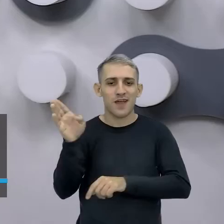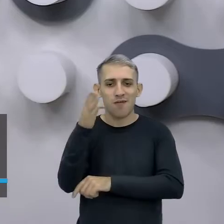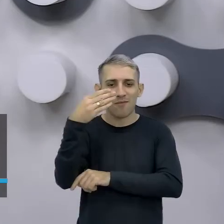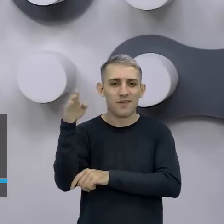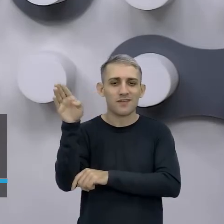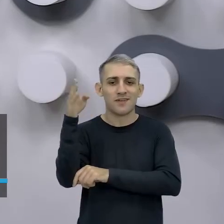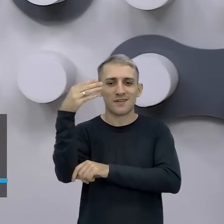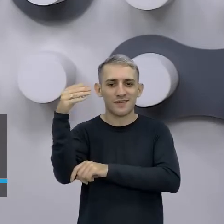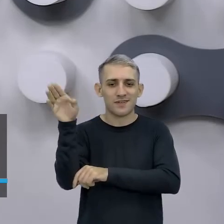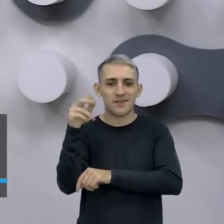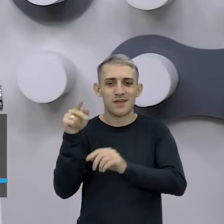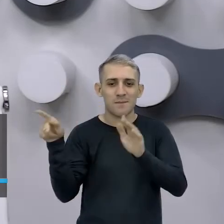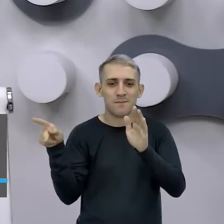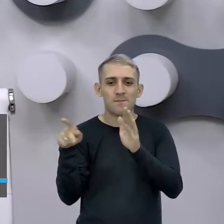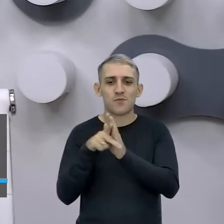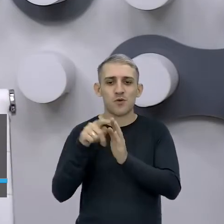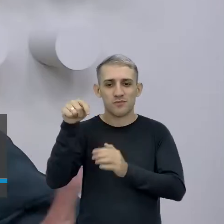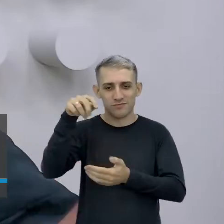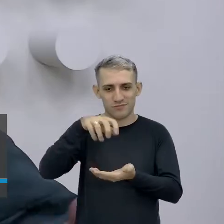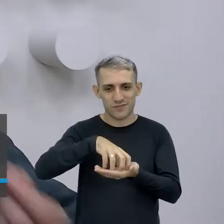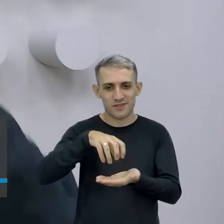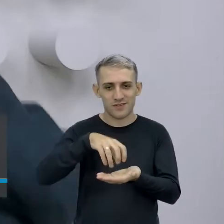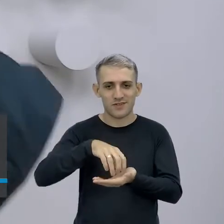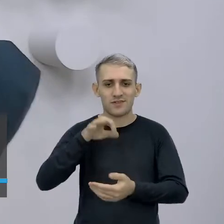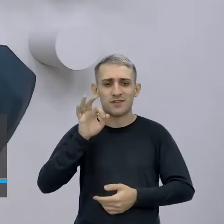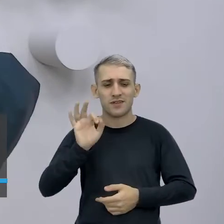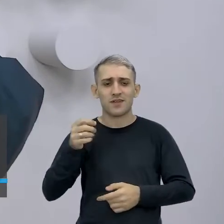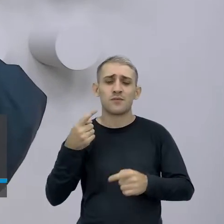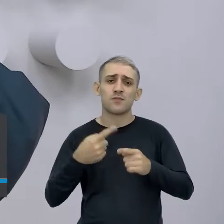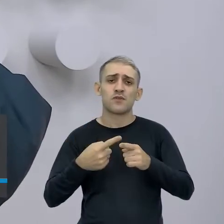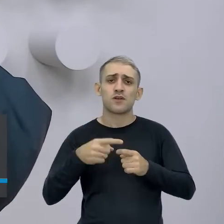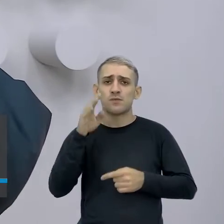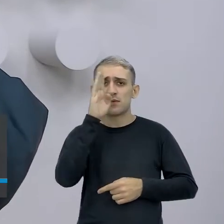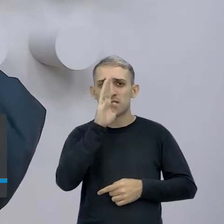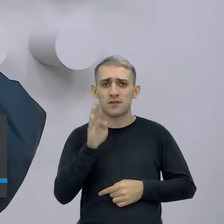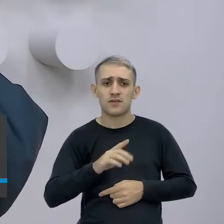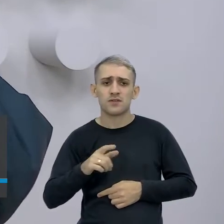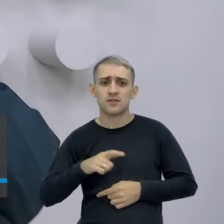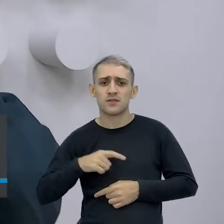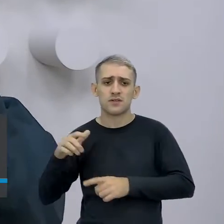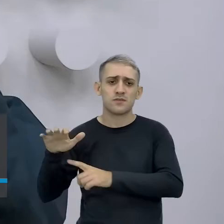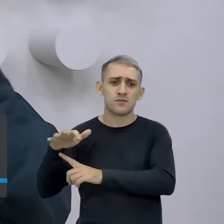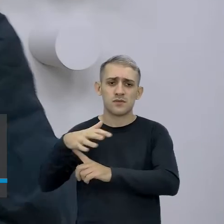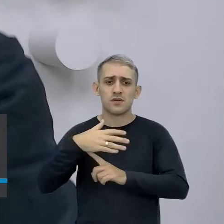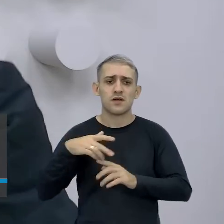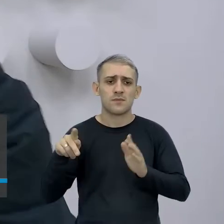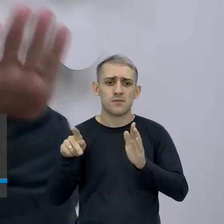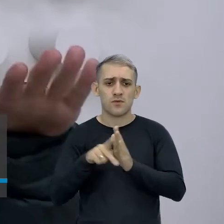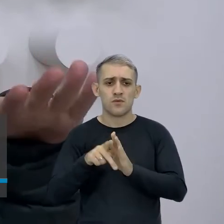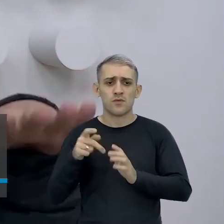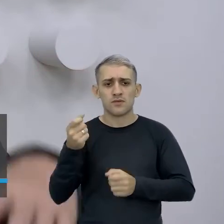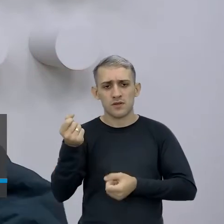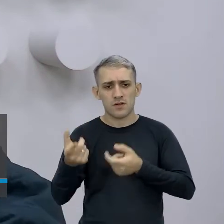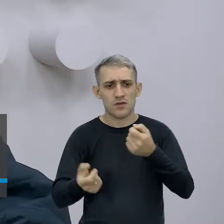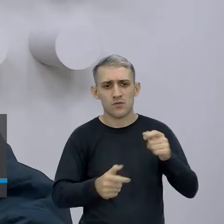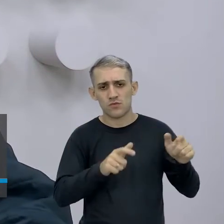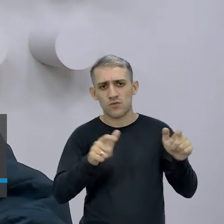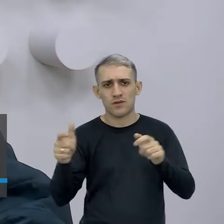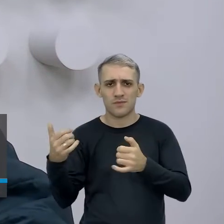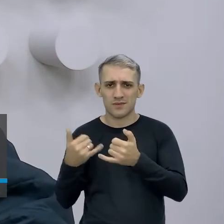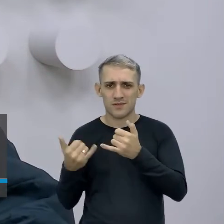pular porque para a área mais central. Em alguns pontos, né, o Brasil ele tem um parque industrial em alguns pontos meio ultrapassado,